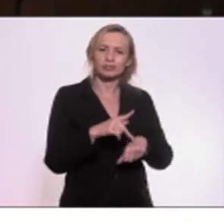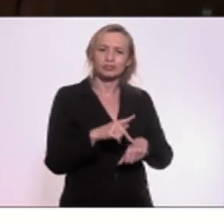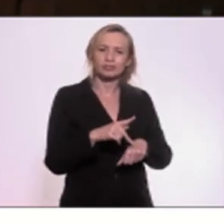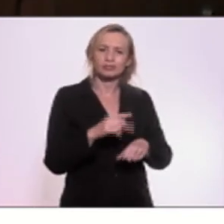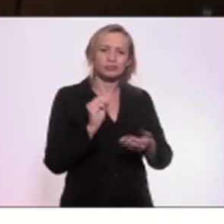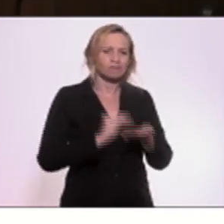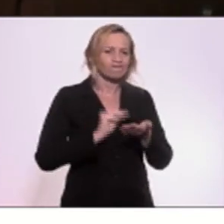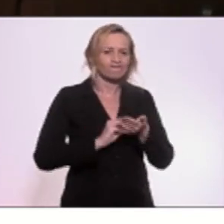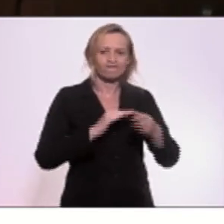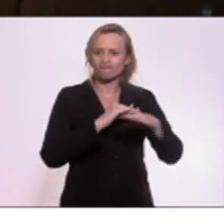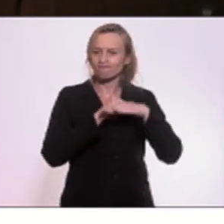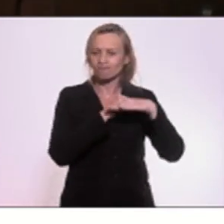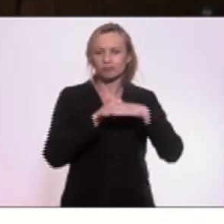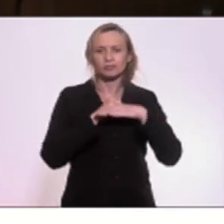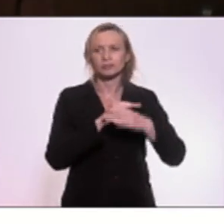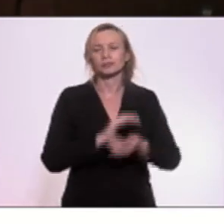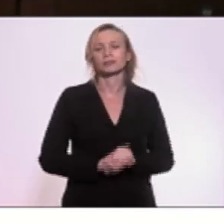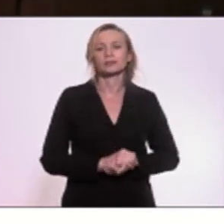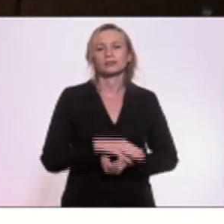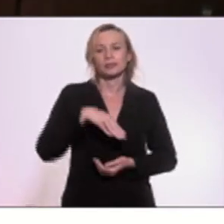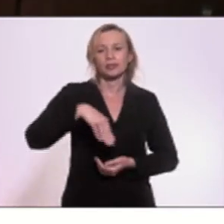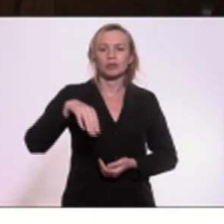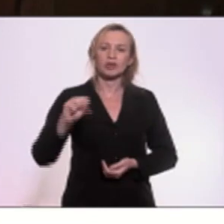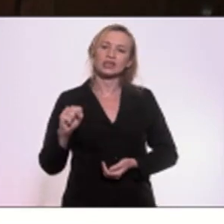desigual. O MST,